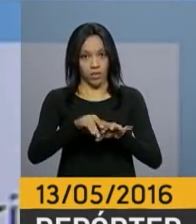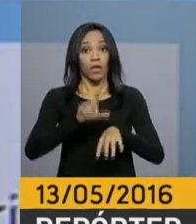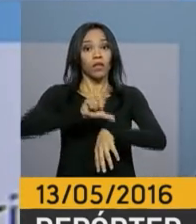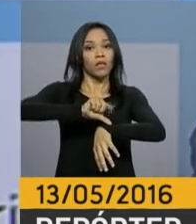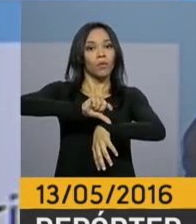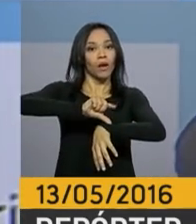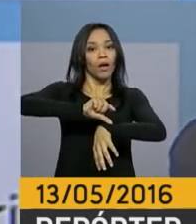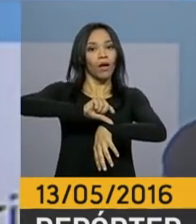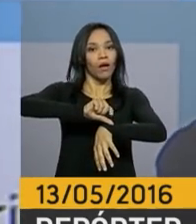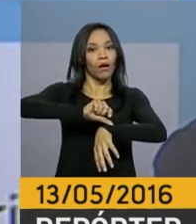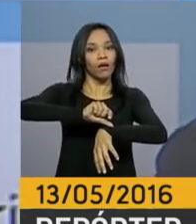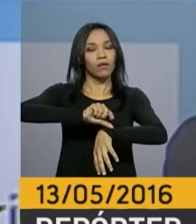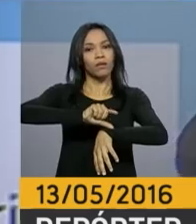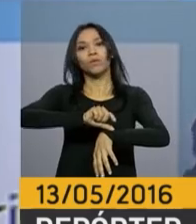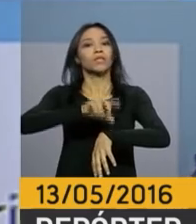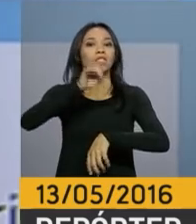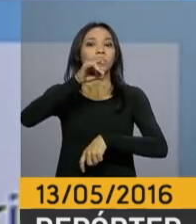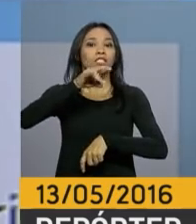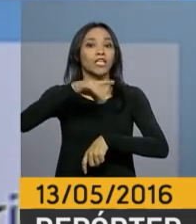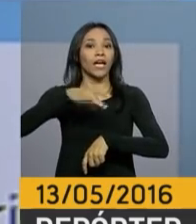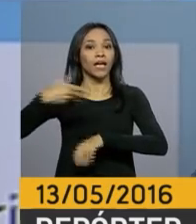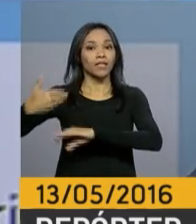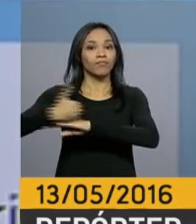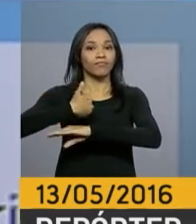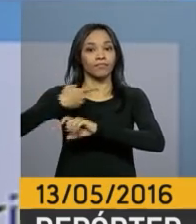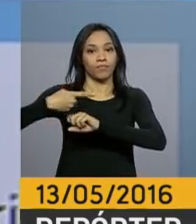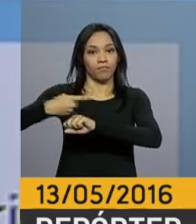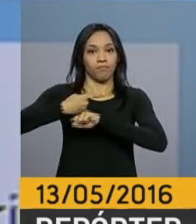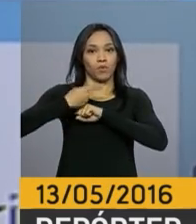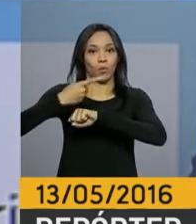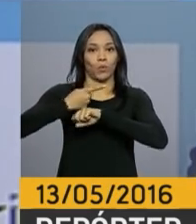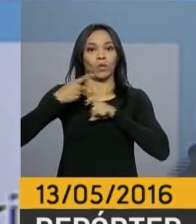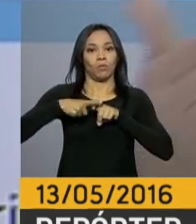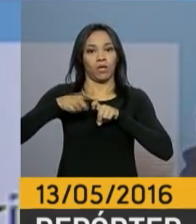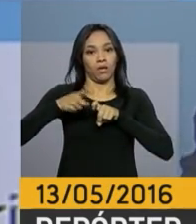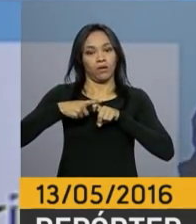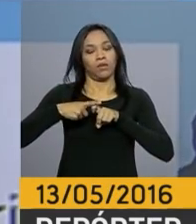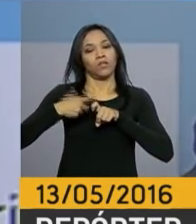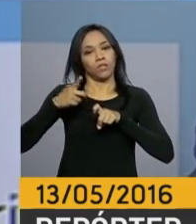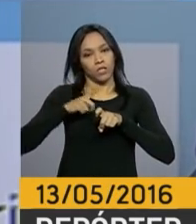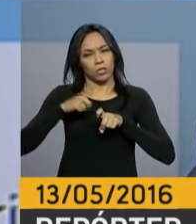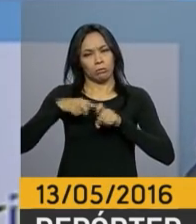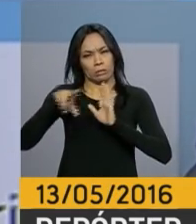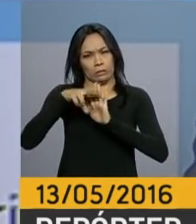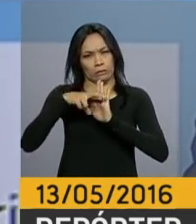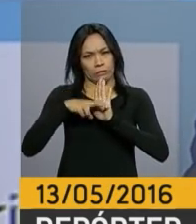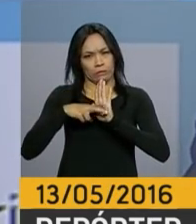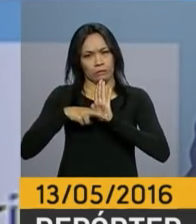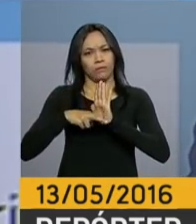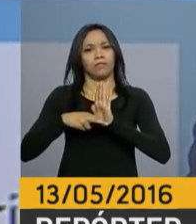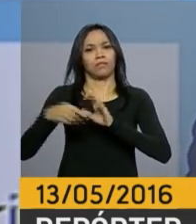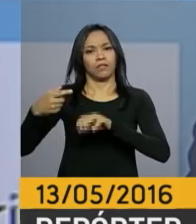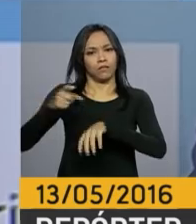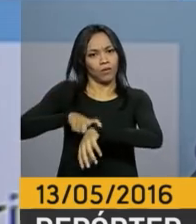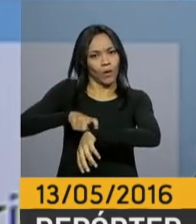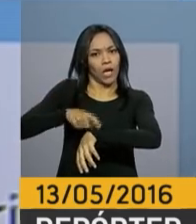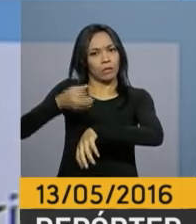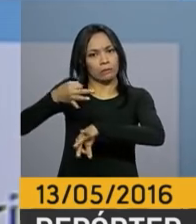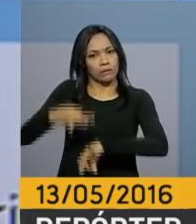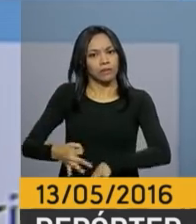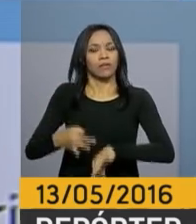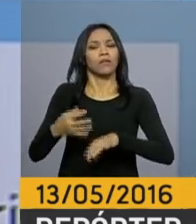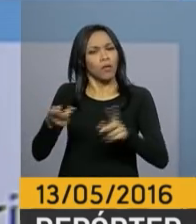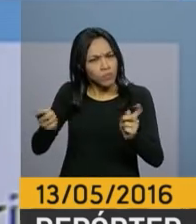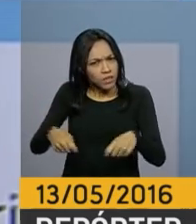horário de cada cada consulta então nós controlamos a o cumprimento de horário é possível fazer um um